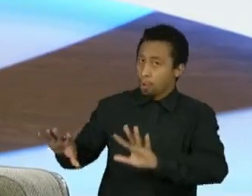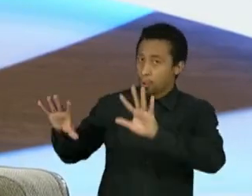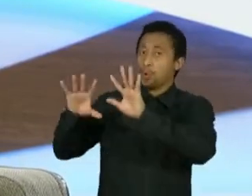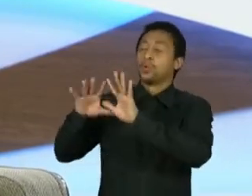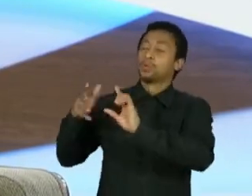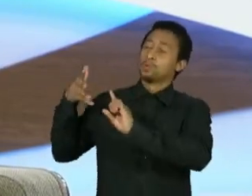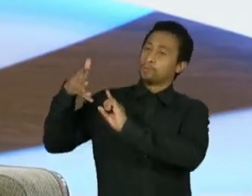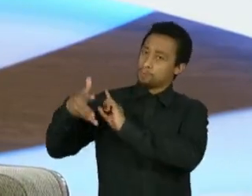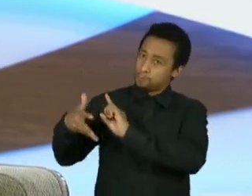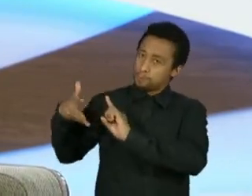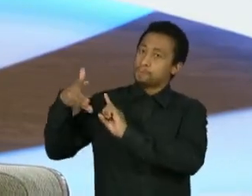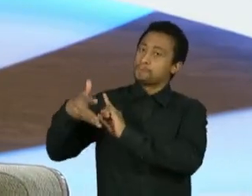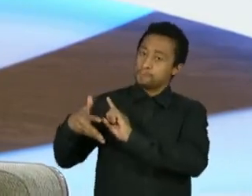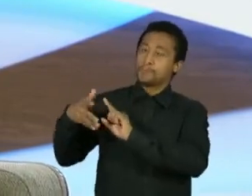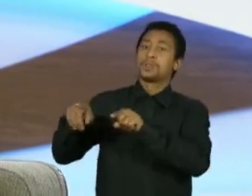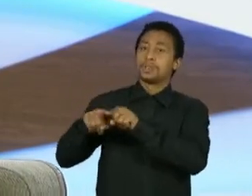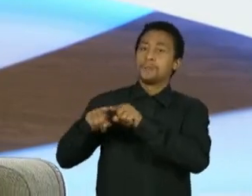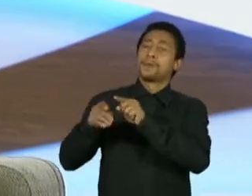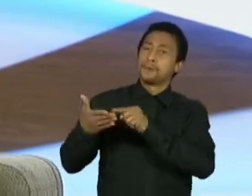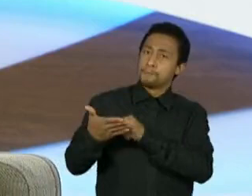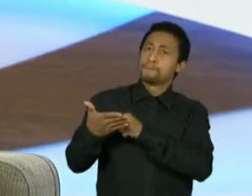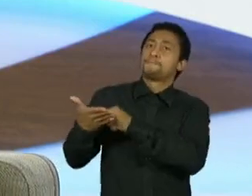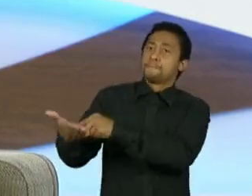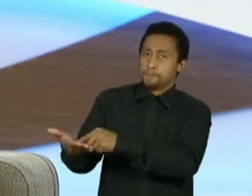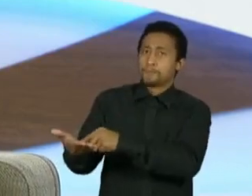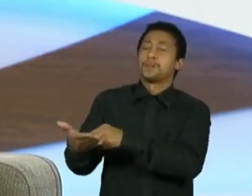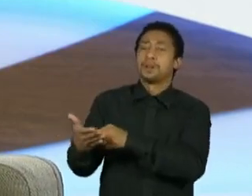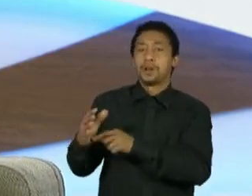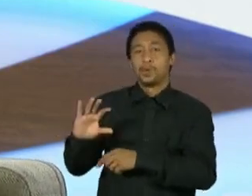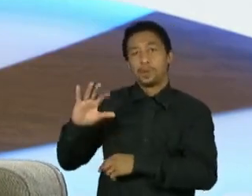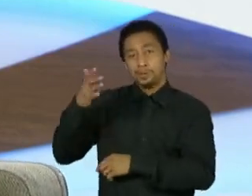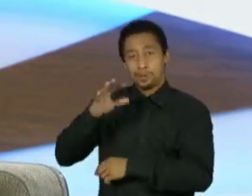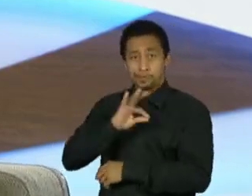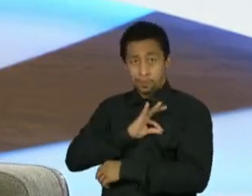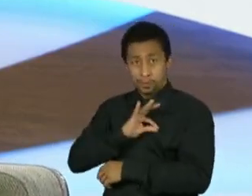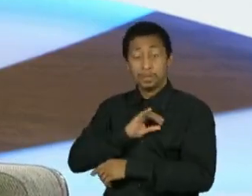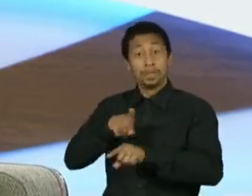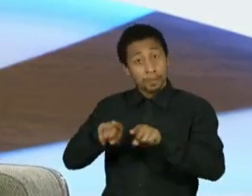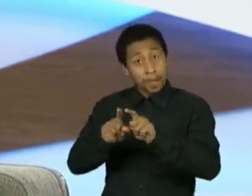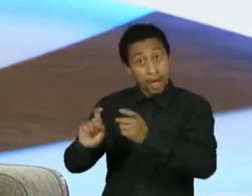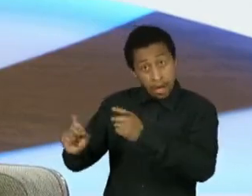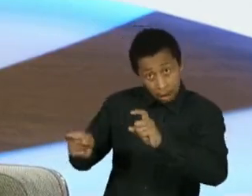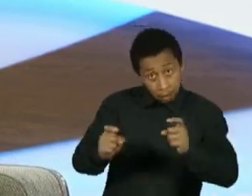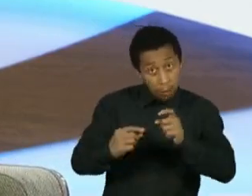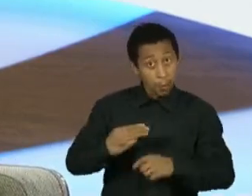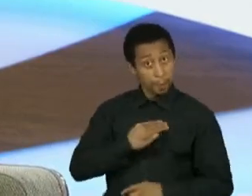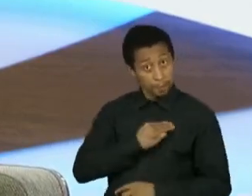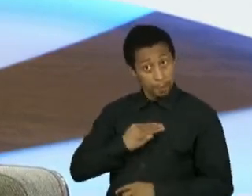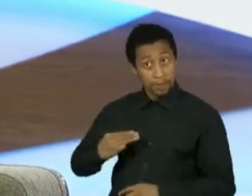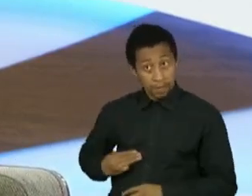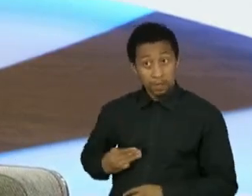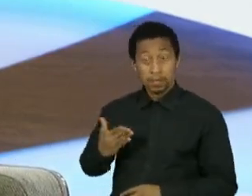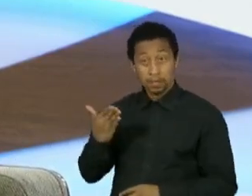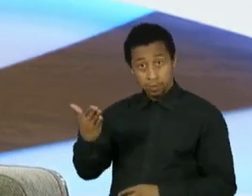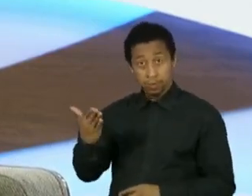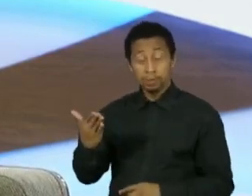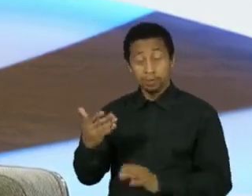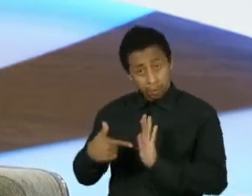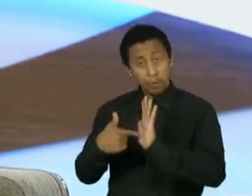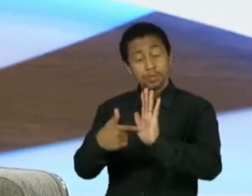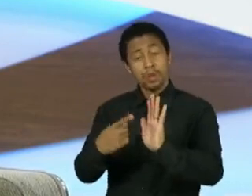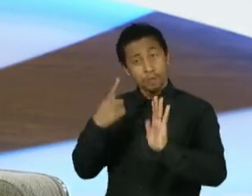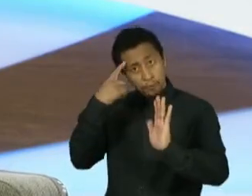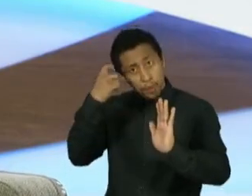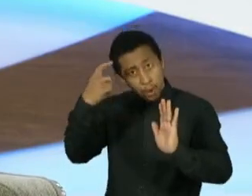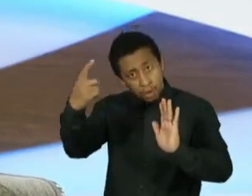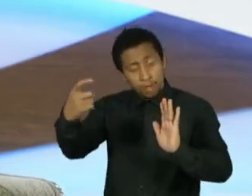Direitos Humanos. A gente teve reuniões importantes, inclusive com ministros, para poder pautarmos não só esse tipo de violência, mas também violência política, que é uma